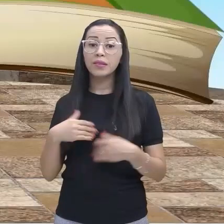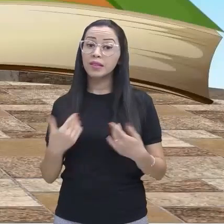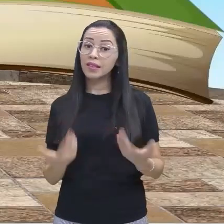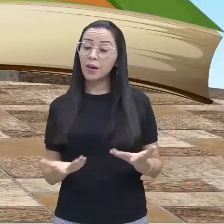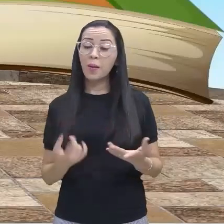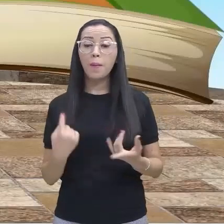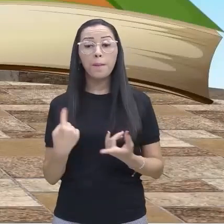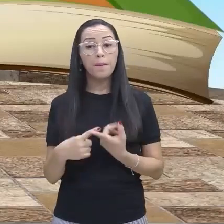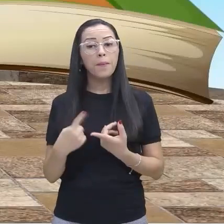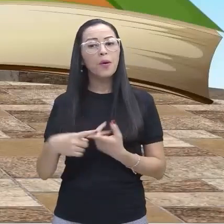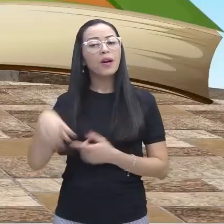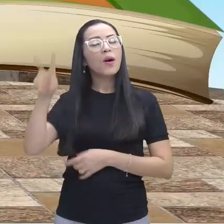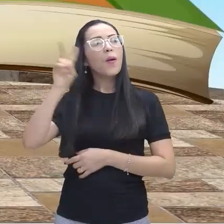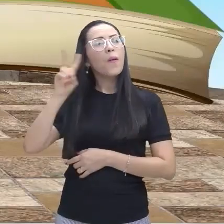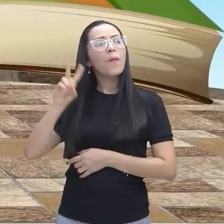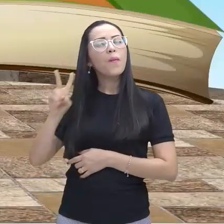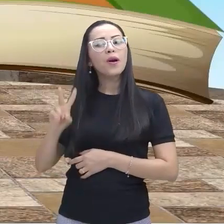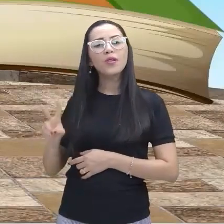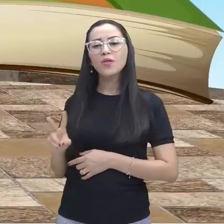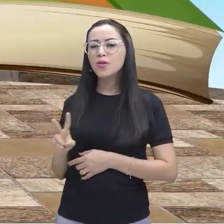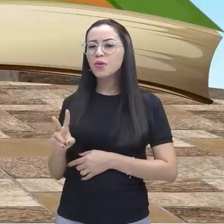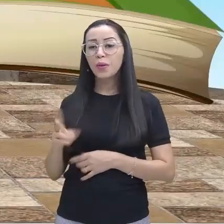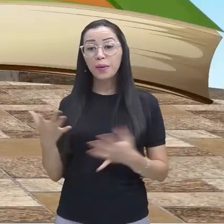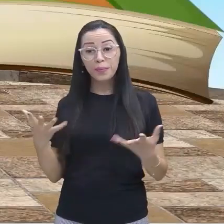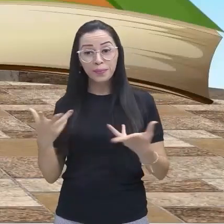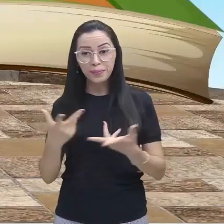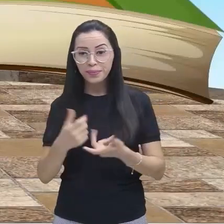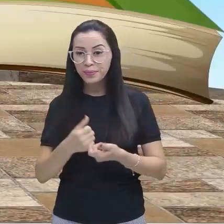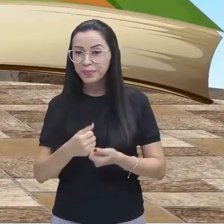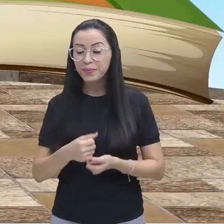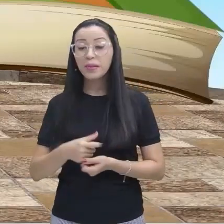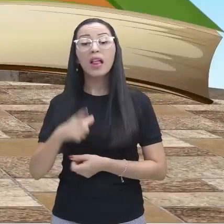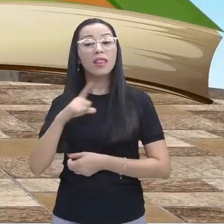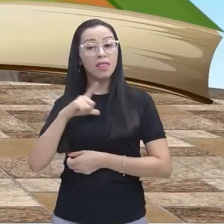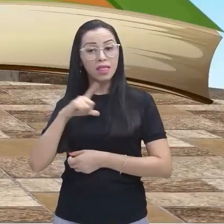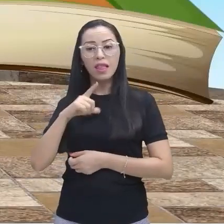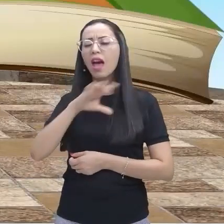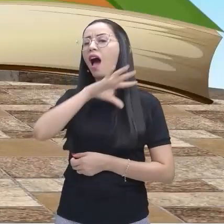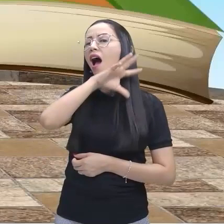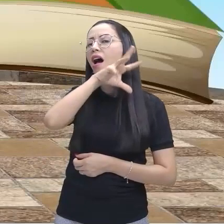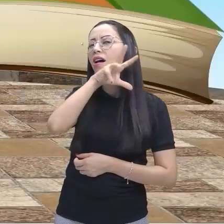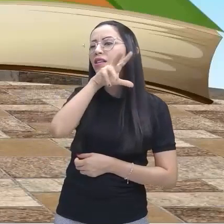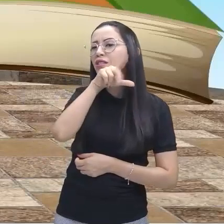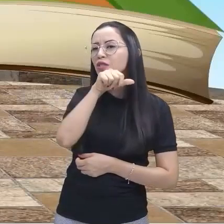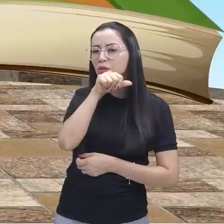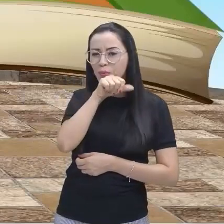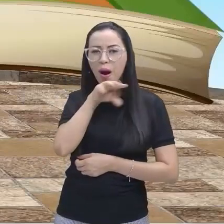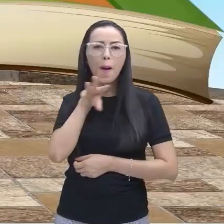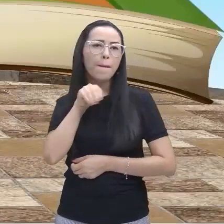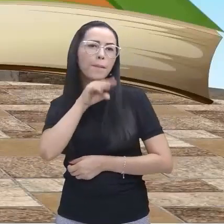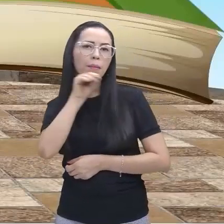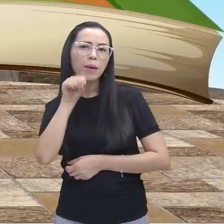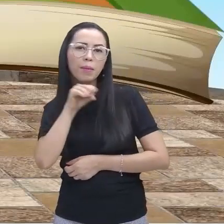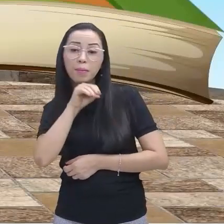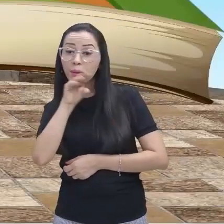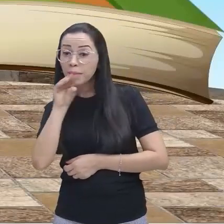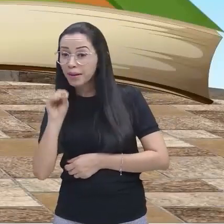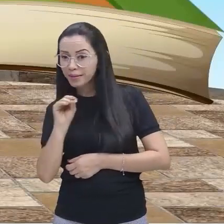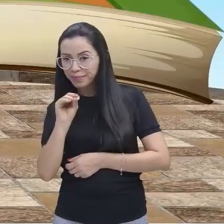que é bastante fantasiosa. Como eu disse, envolve animais. e são os personagens